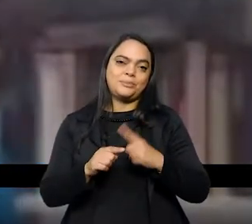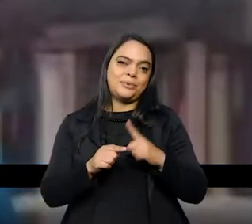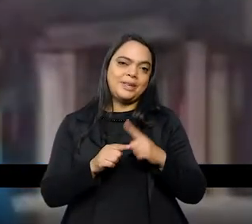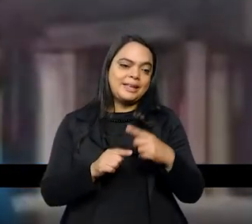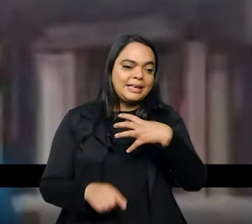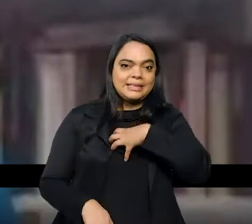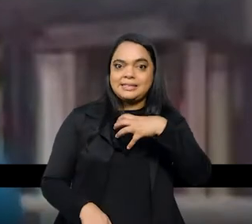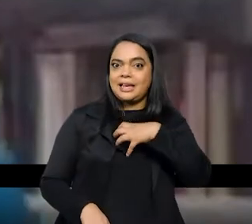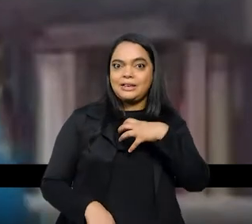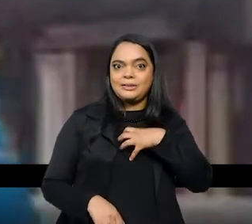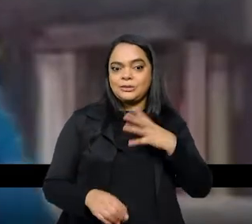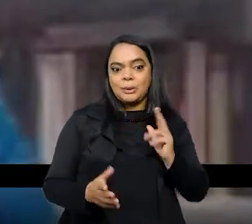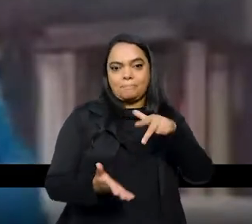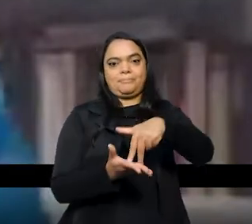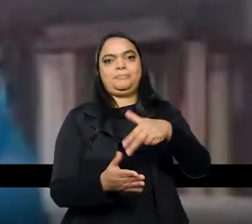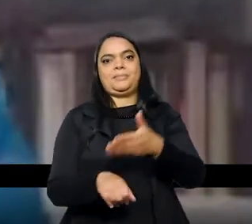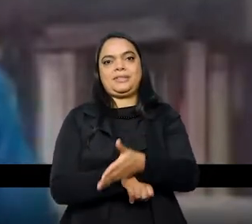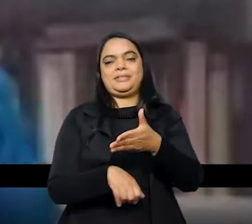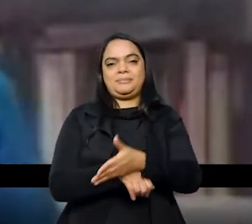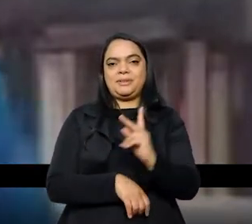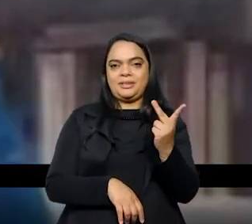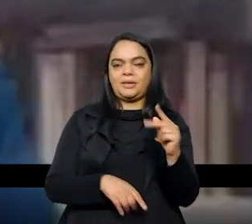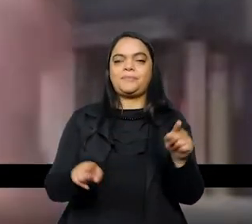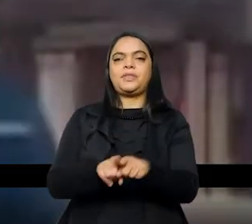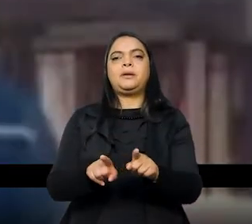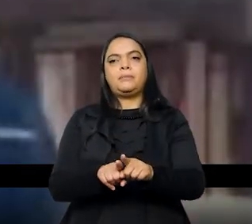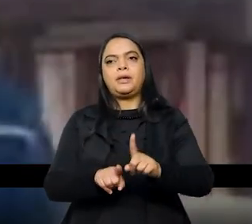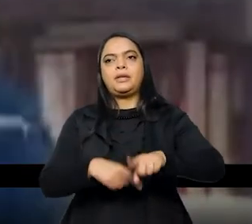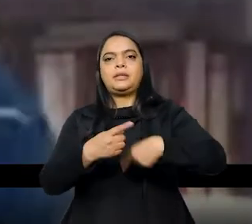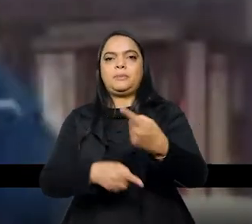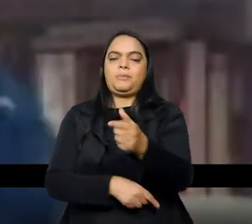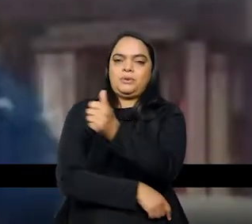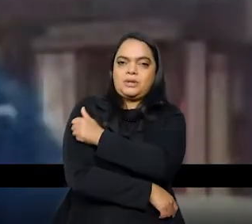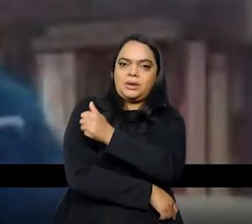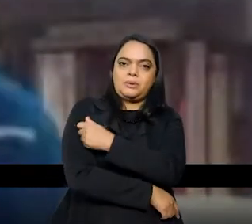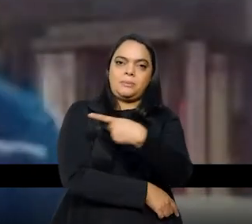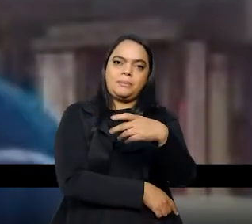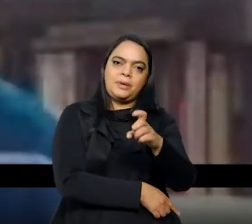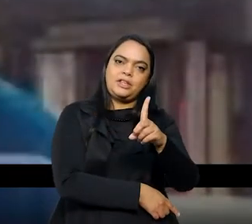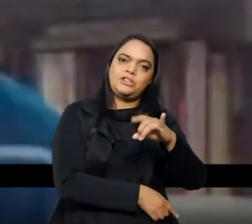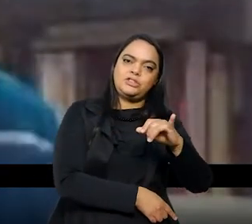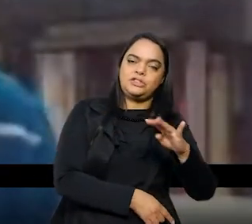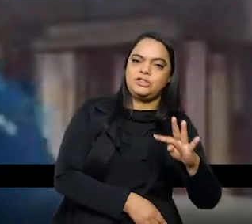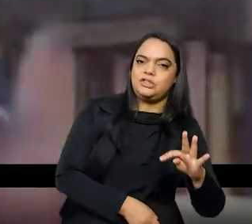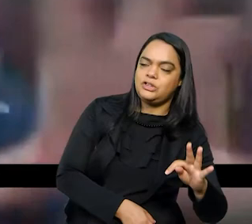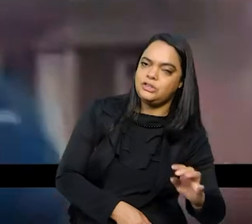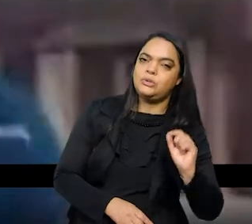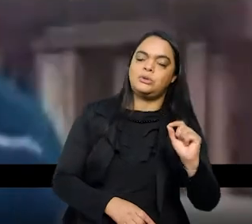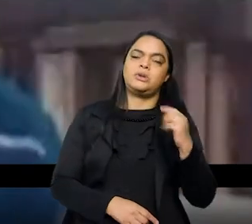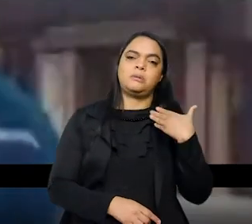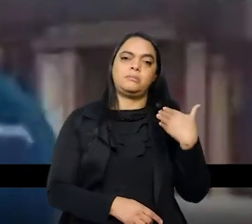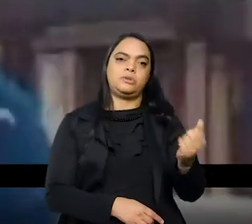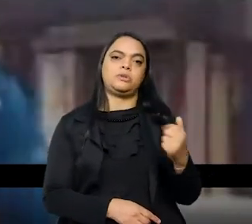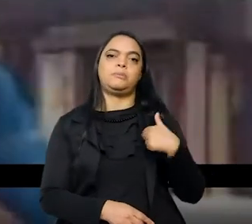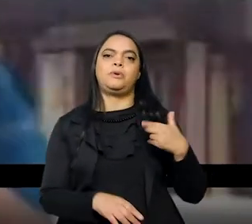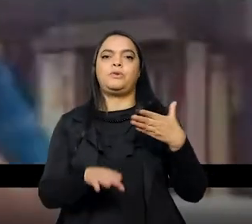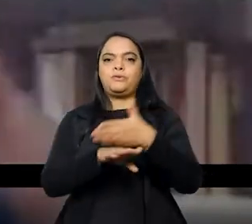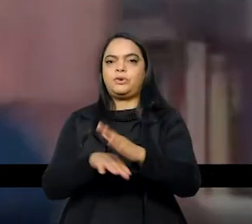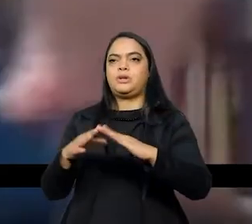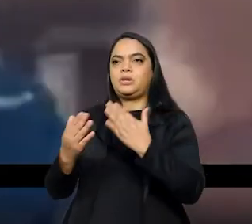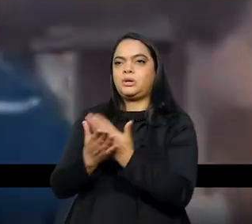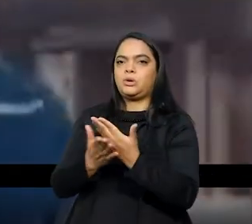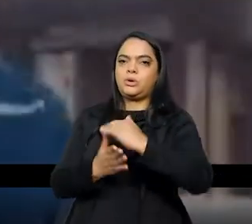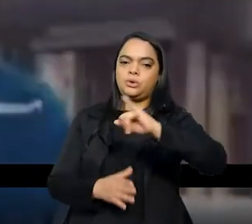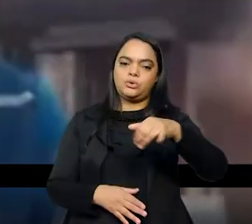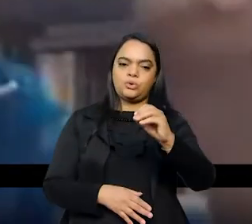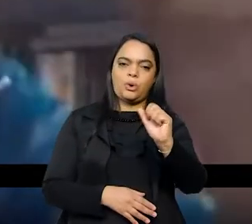Outra também que depois os alunos do PIBID me chamaram, que eu fui na escola ali no Joaquim Nabuco, perto do arquivo público, uma